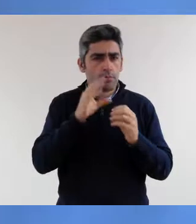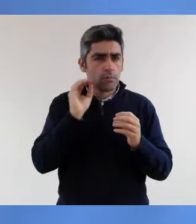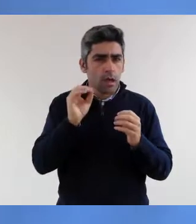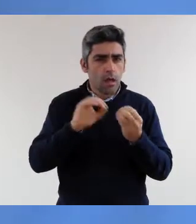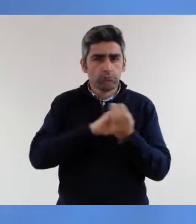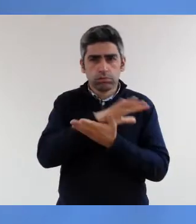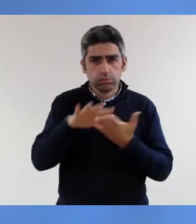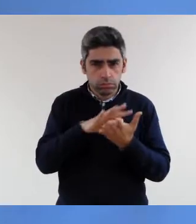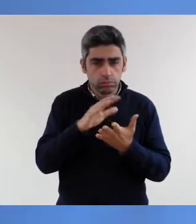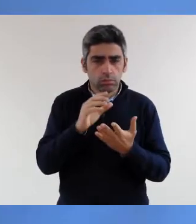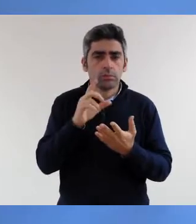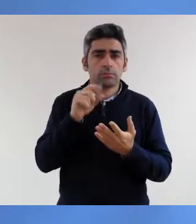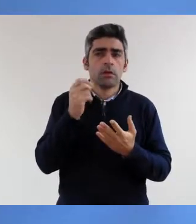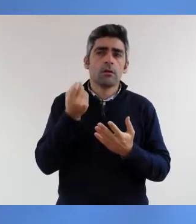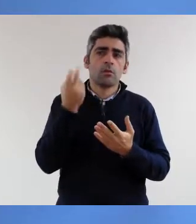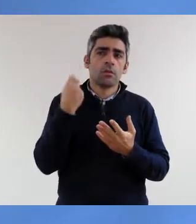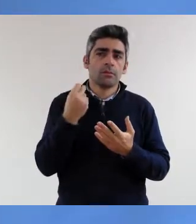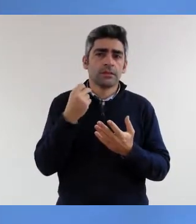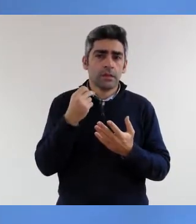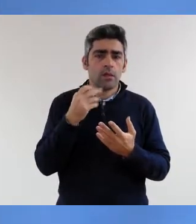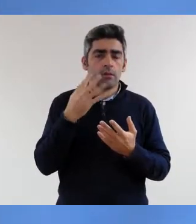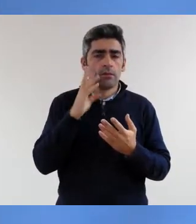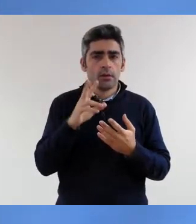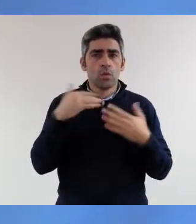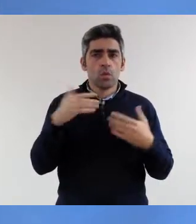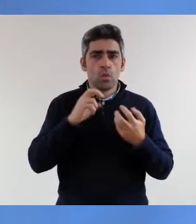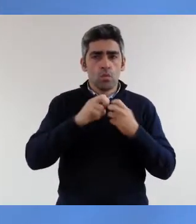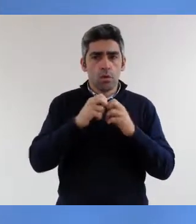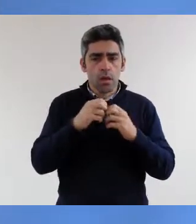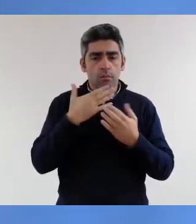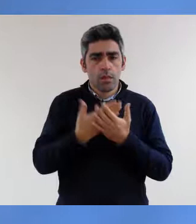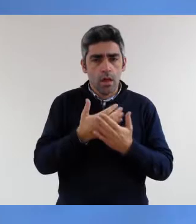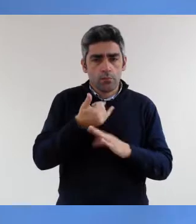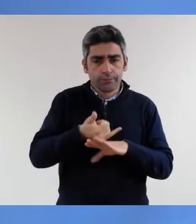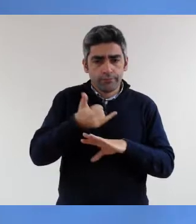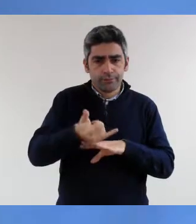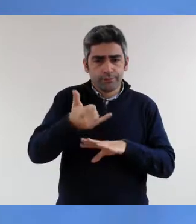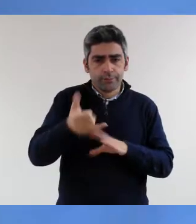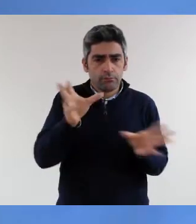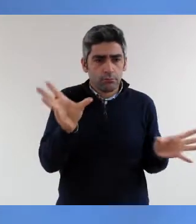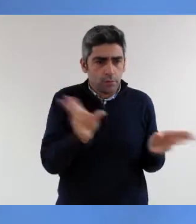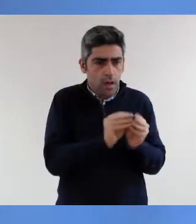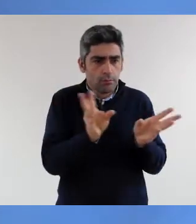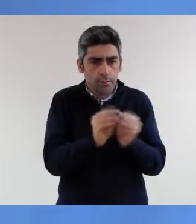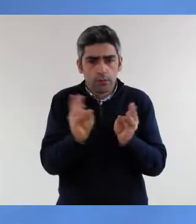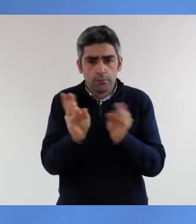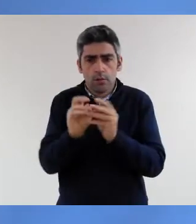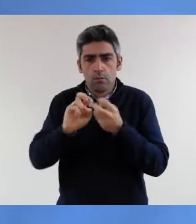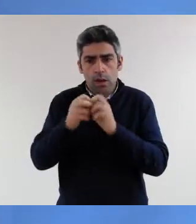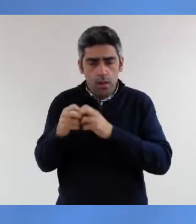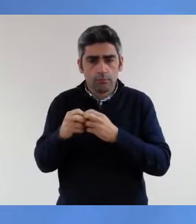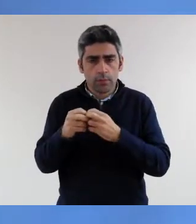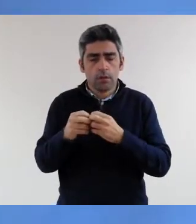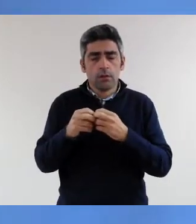e como decorrência em certo momento ano passado encarado como sujeita problemas sucessivos